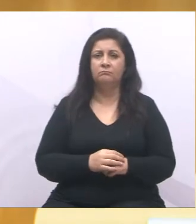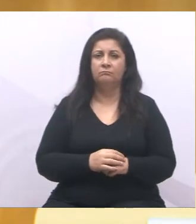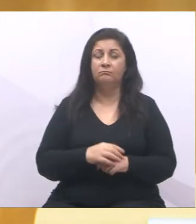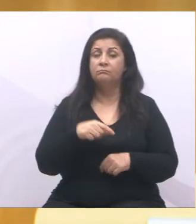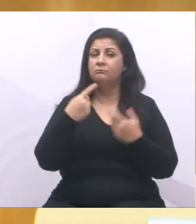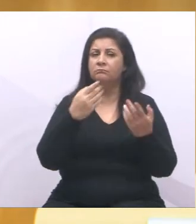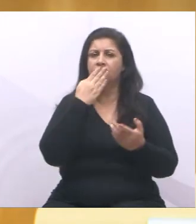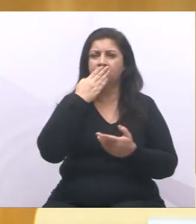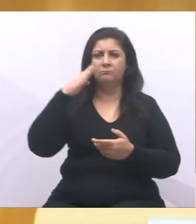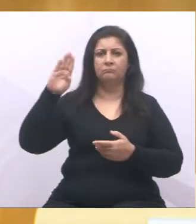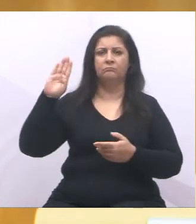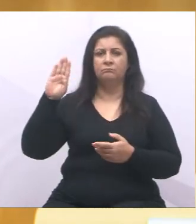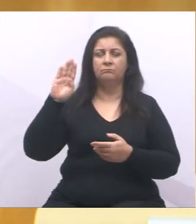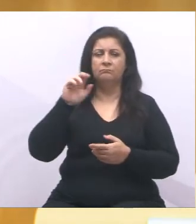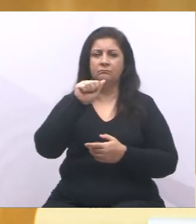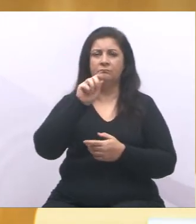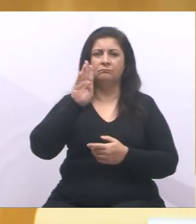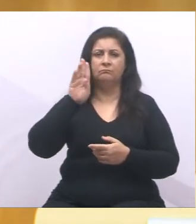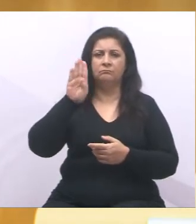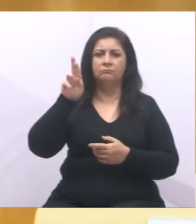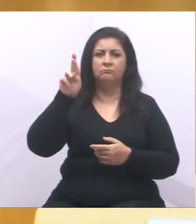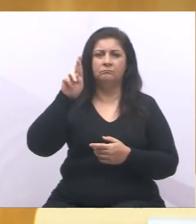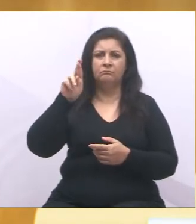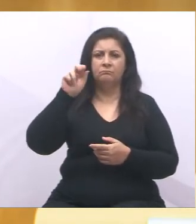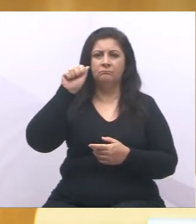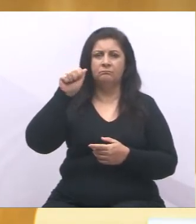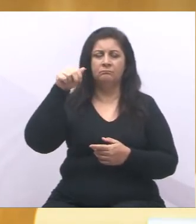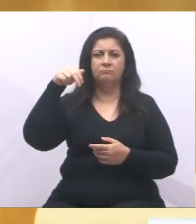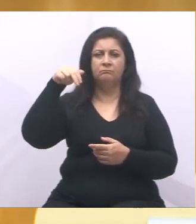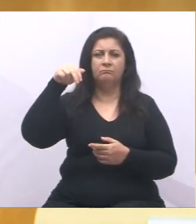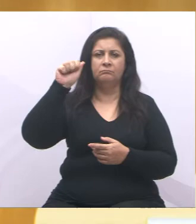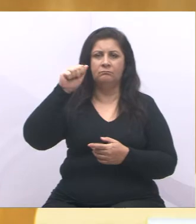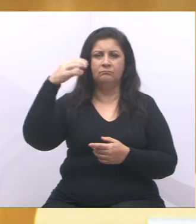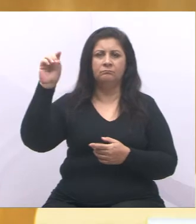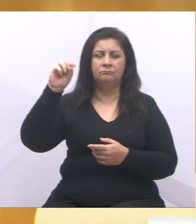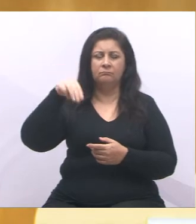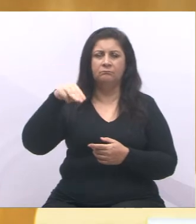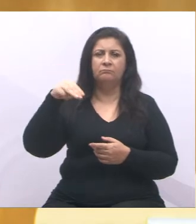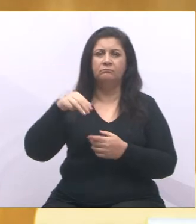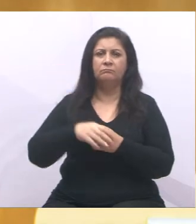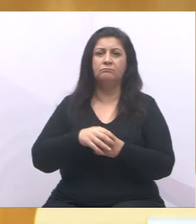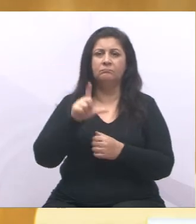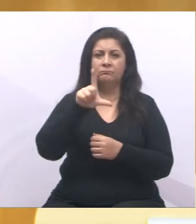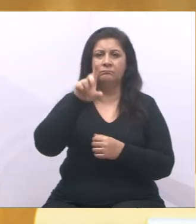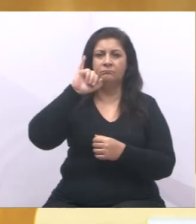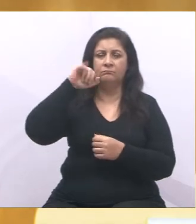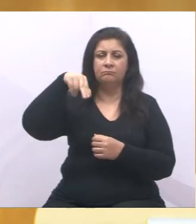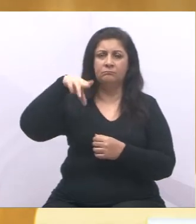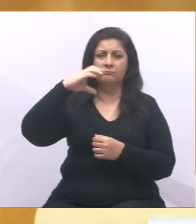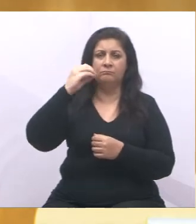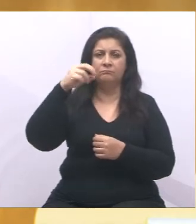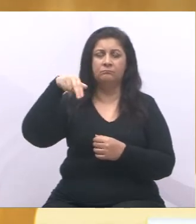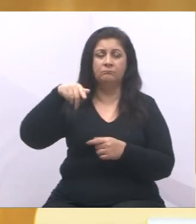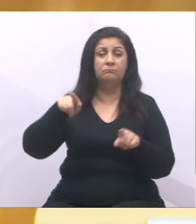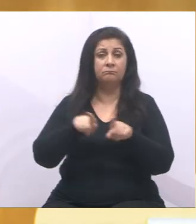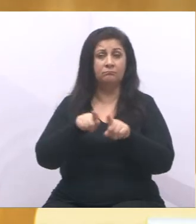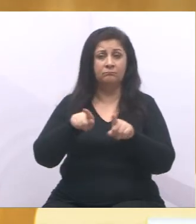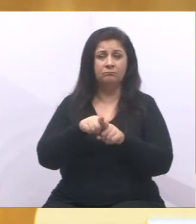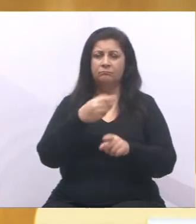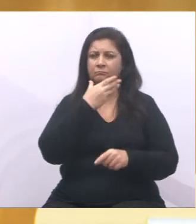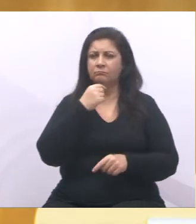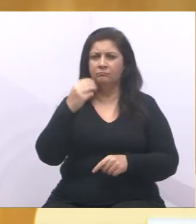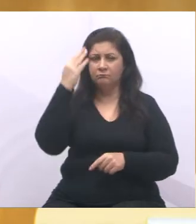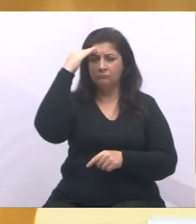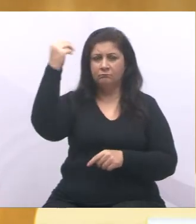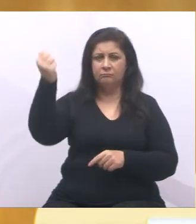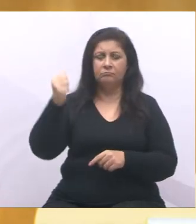de Abraham Lincoln, em 28 de agosto de 1963, outro ilustre cidadão norte-americano,